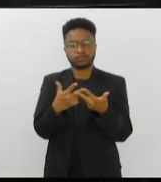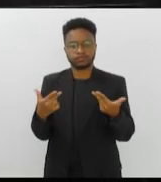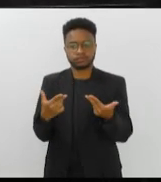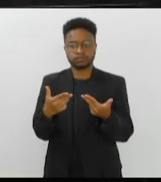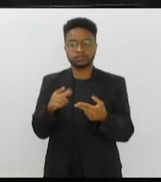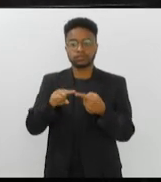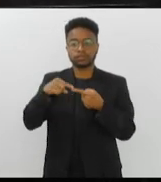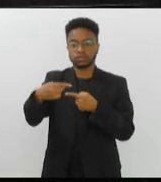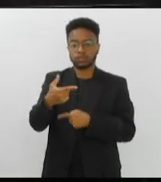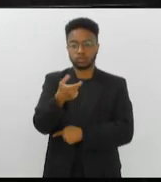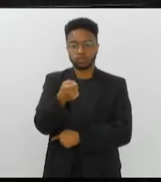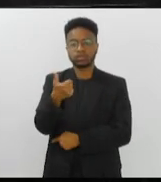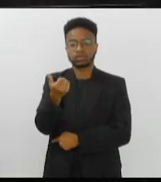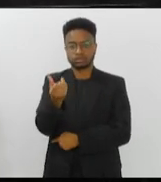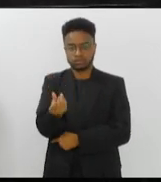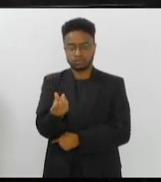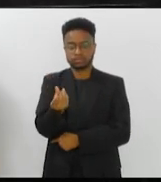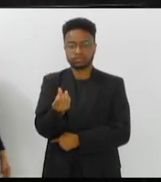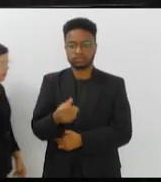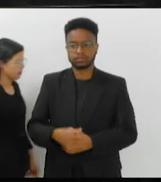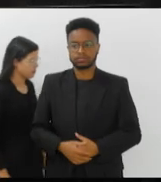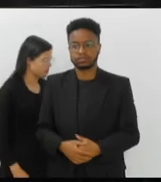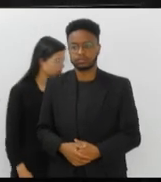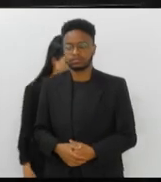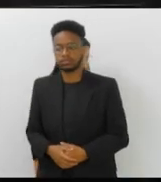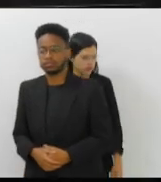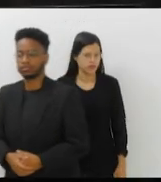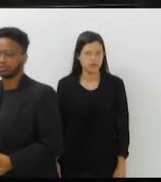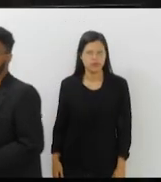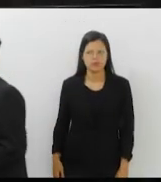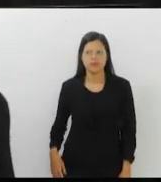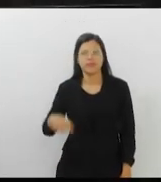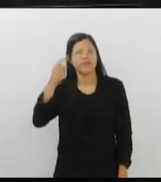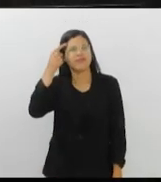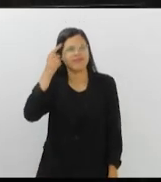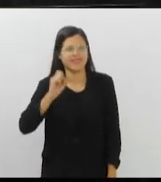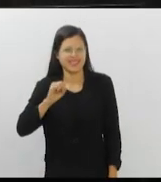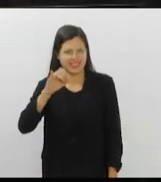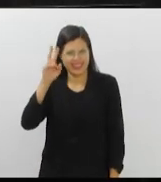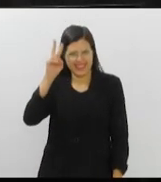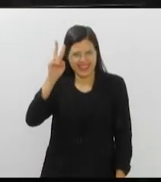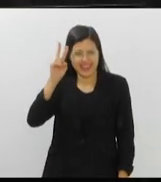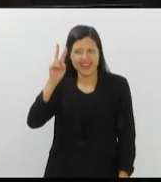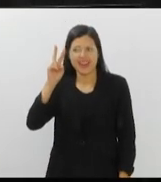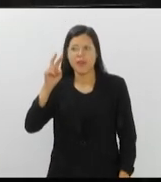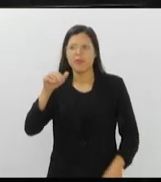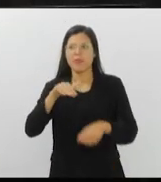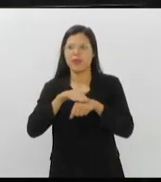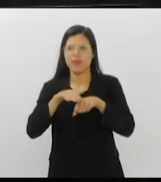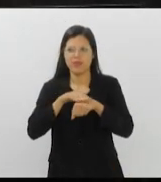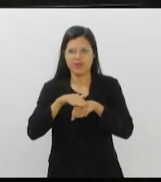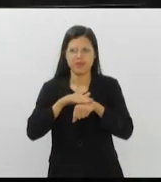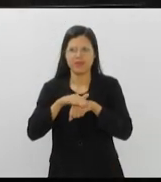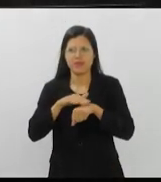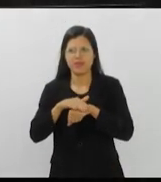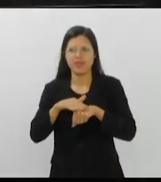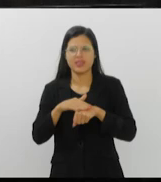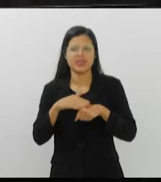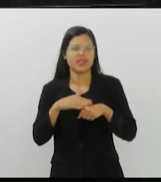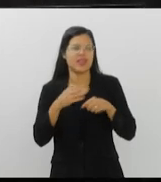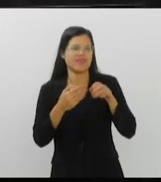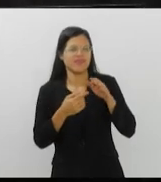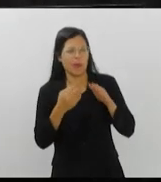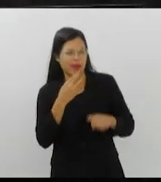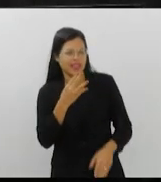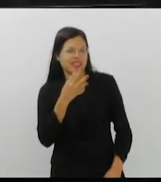em 2016, eu nem sei se a senhora lembra, numa conversa foi apresentada a senhora, e por alguns minutos a